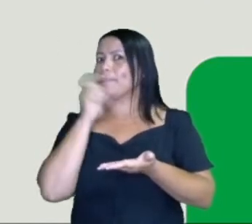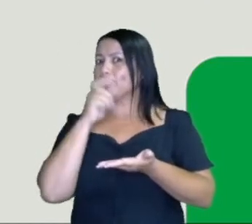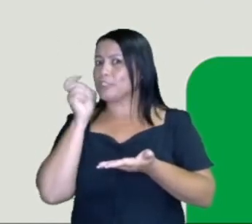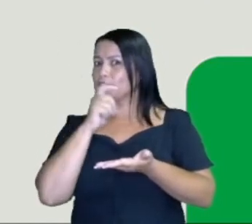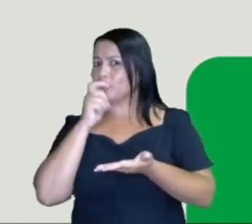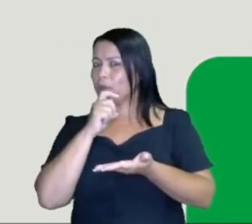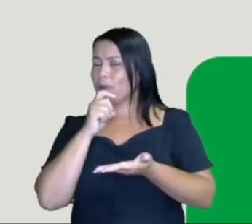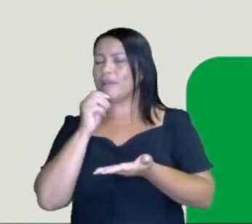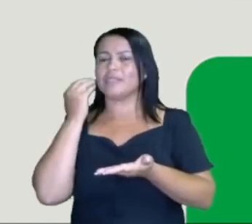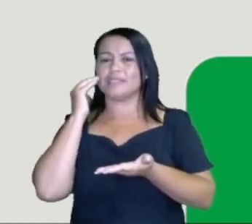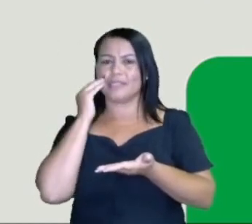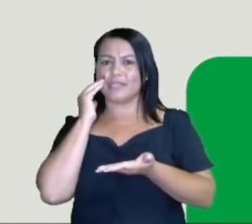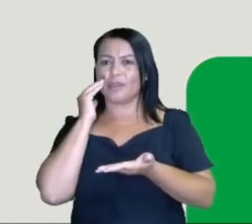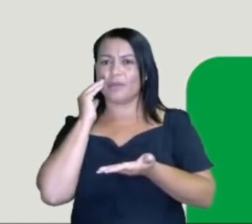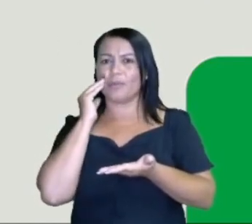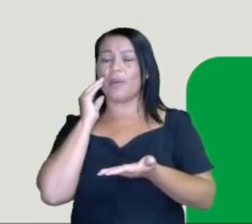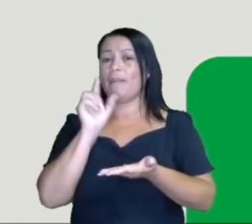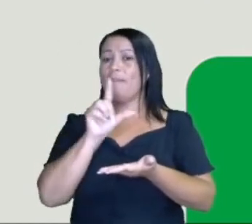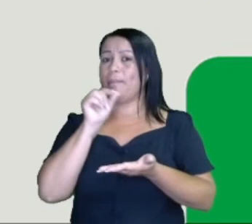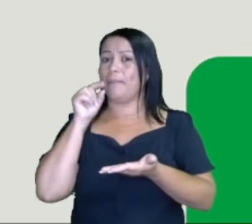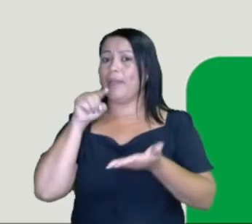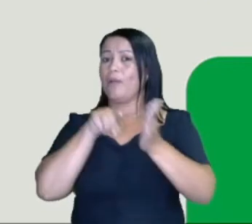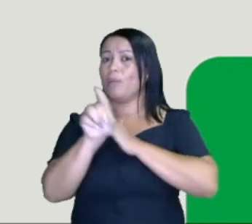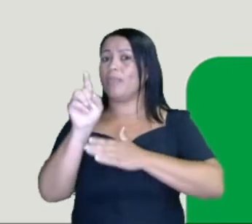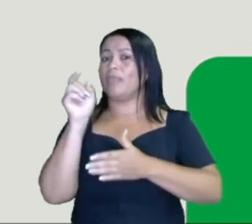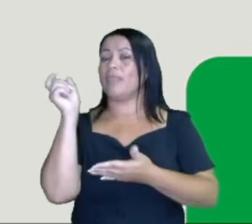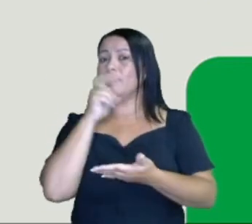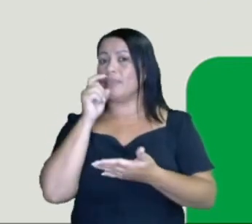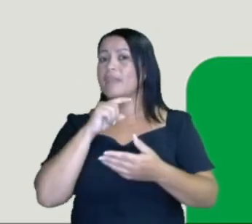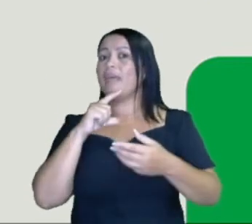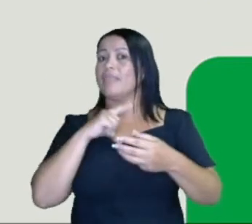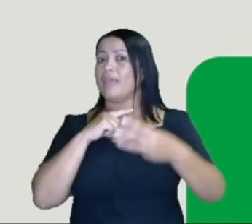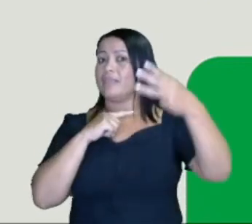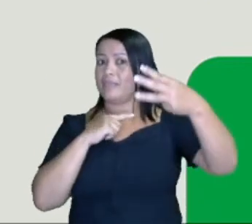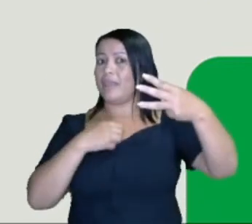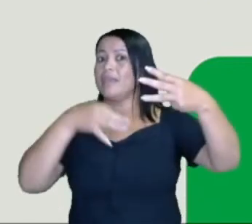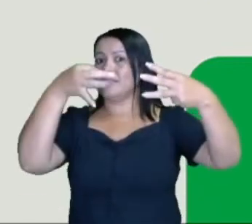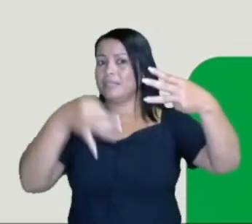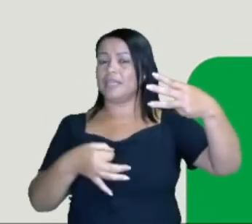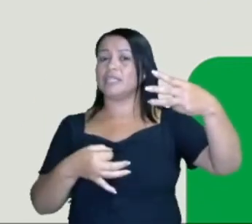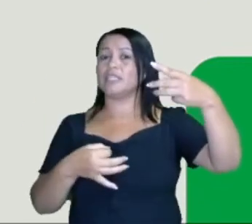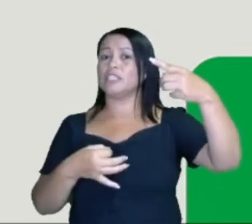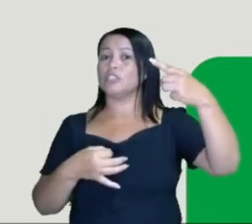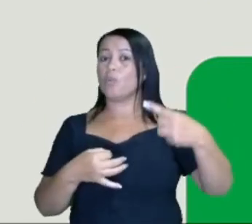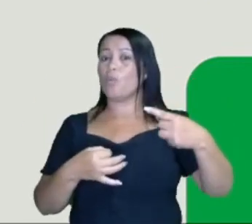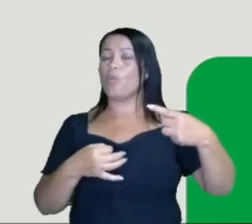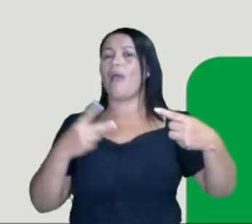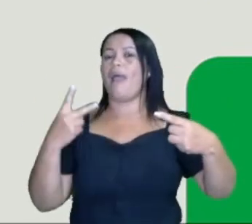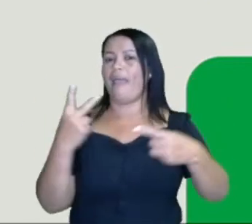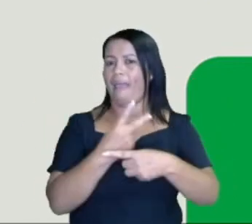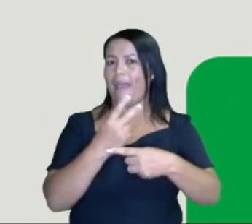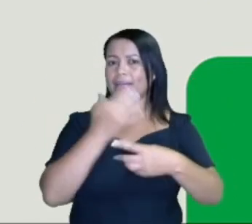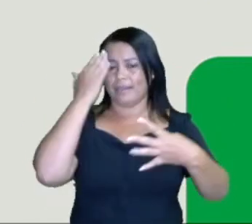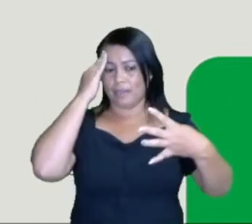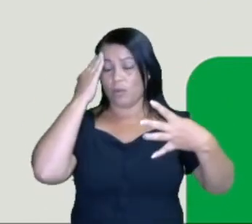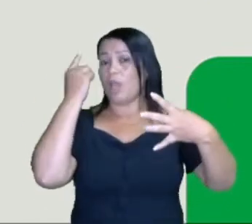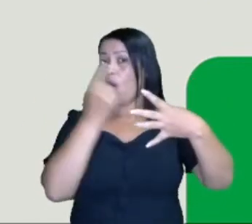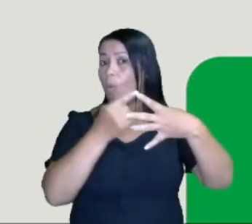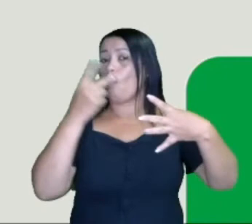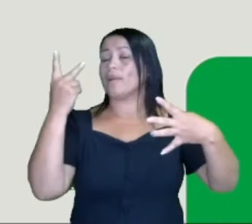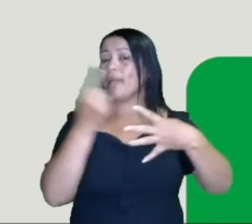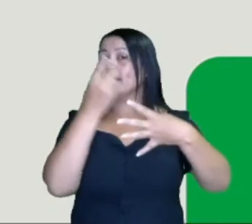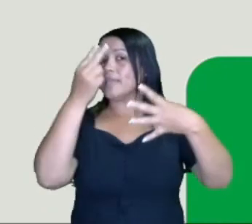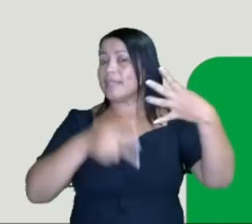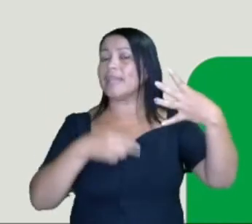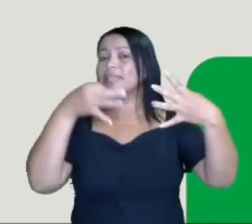às eucarióticas. Então eu tenho 3 alternativas certas e uma errada. Então a letra A